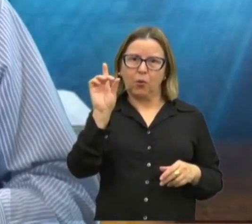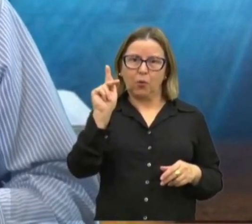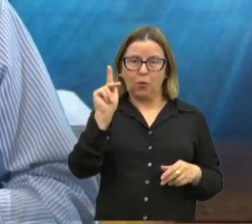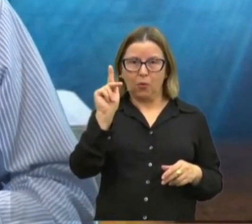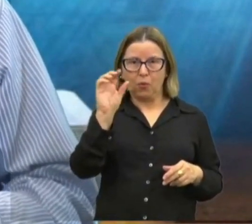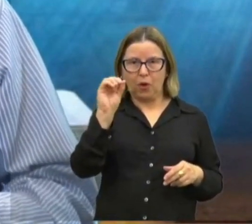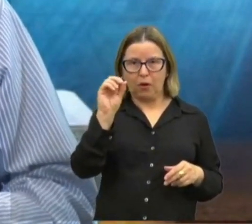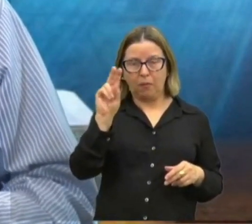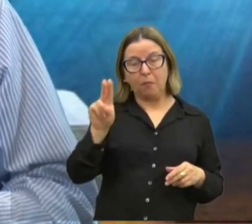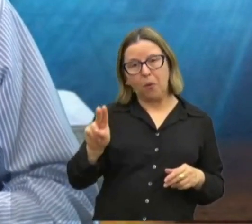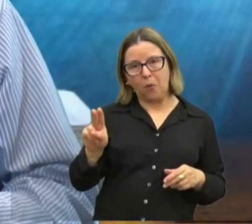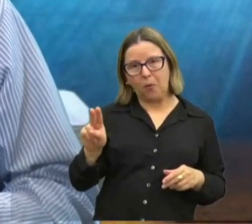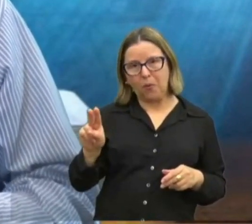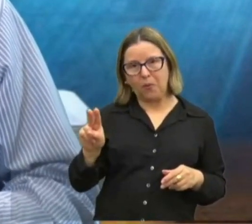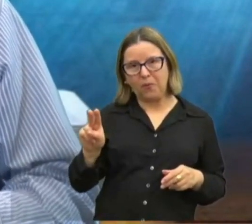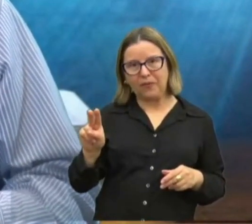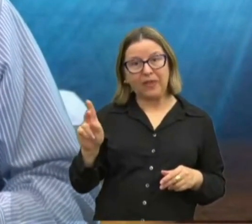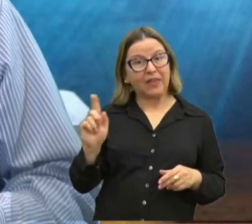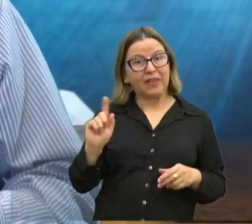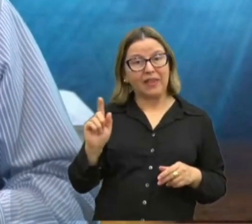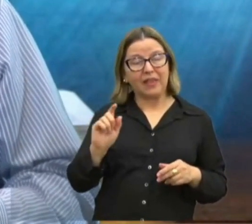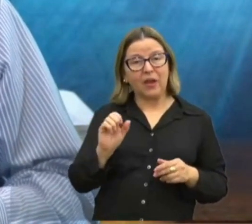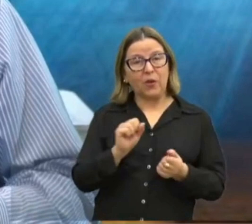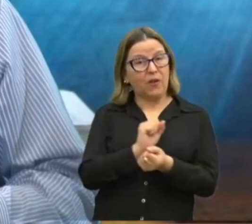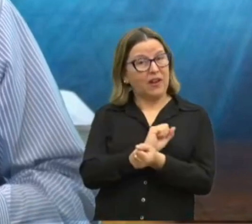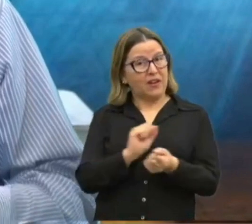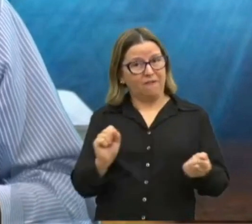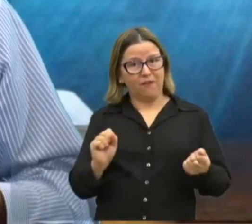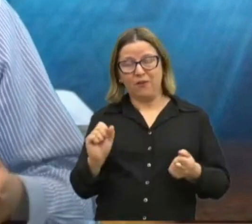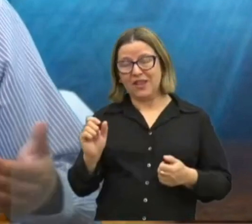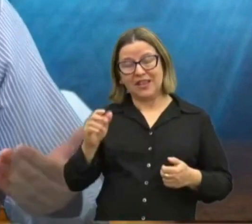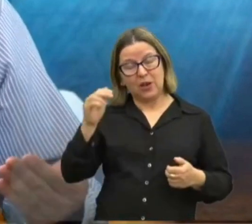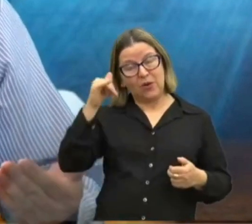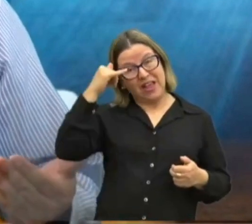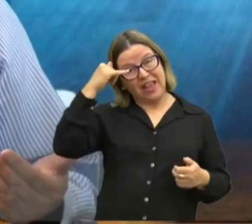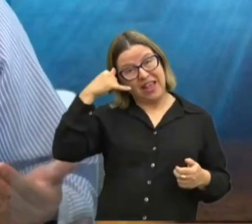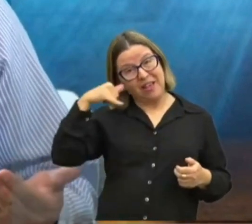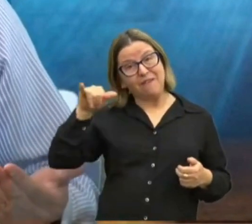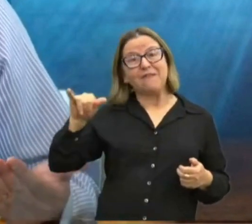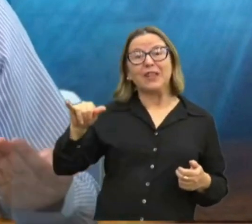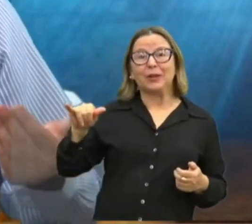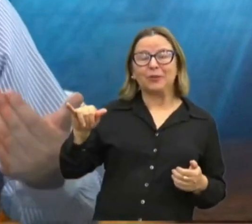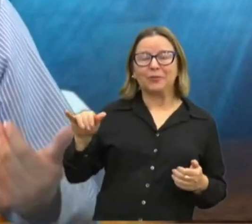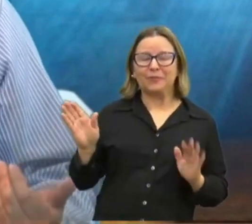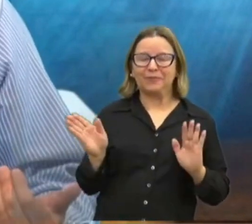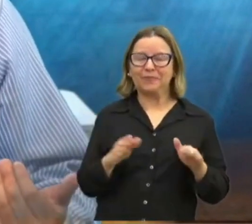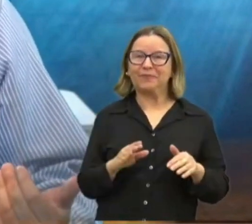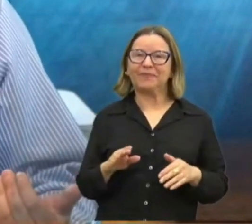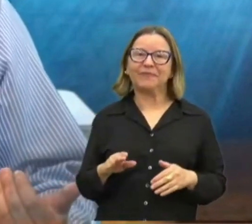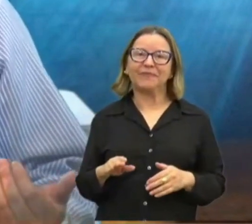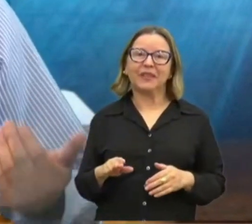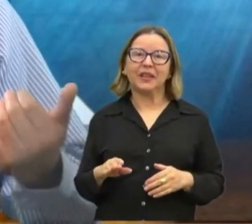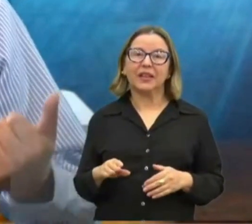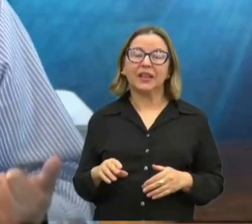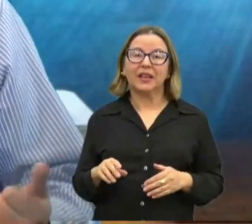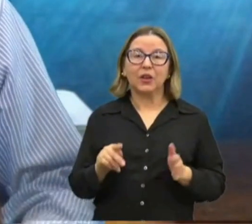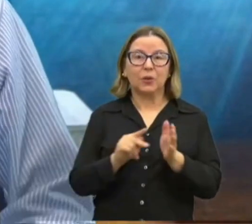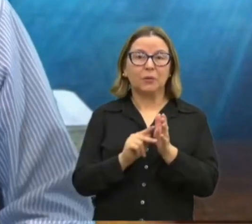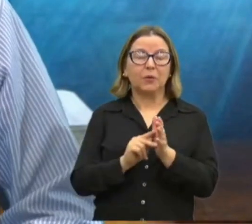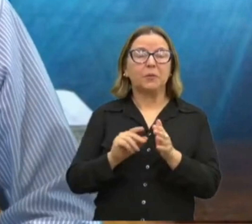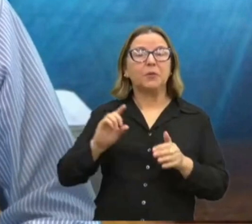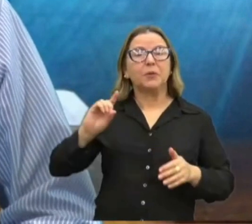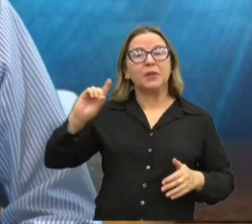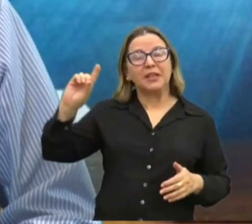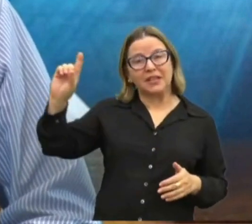tem um sentido. Então, quando você vê que o próprio Deus não poupou, isso também nos